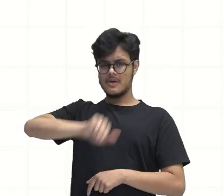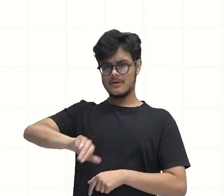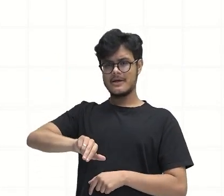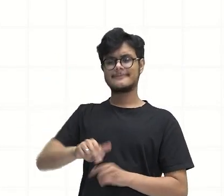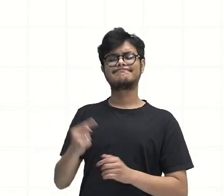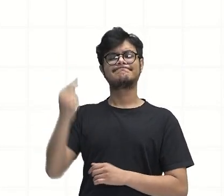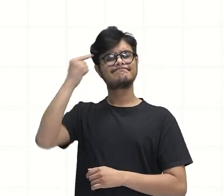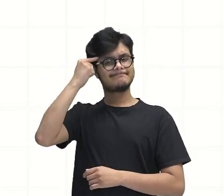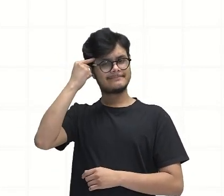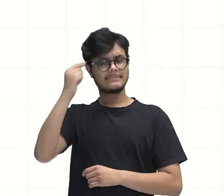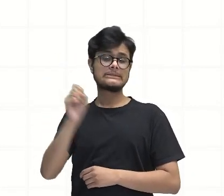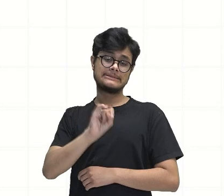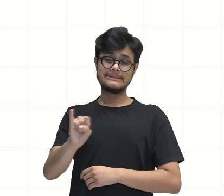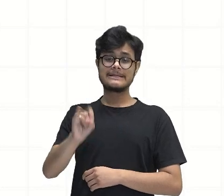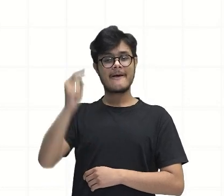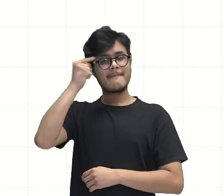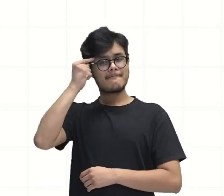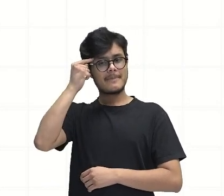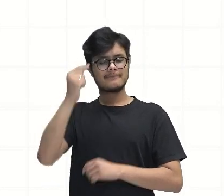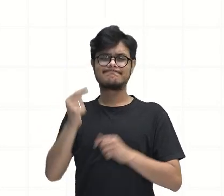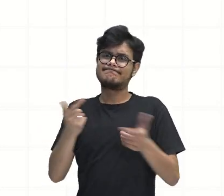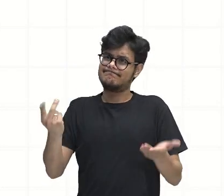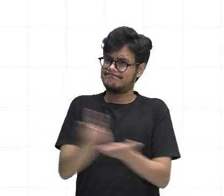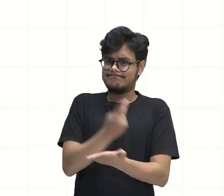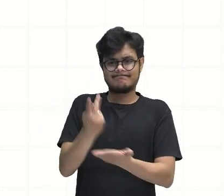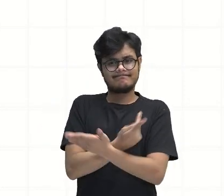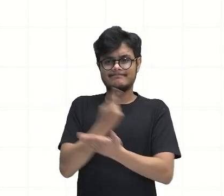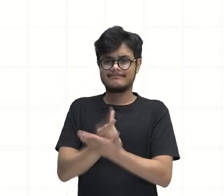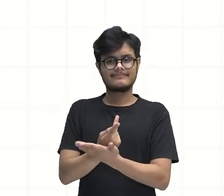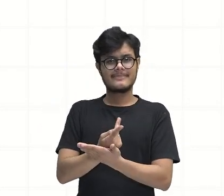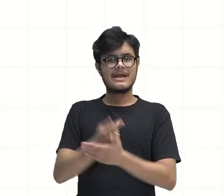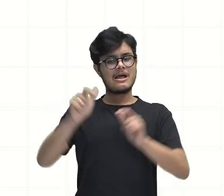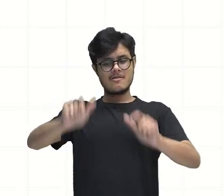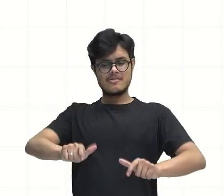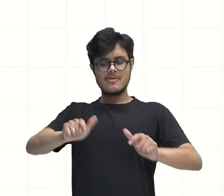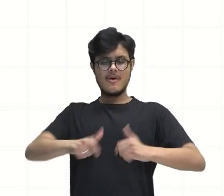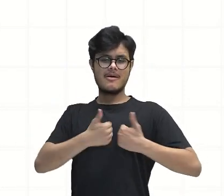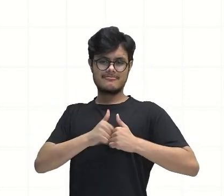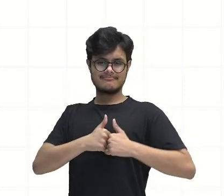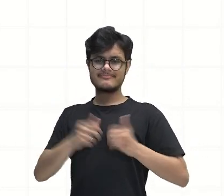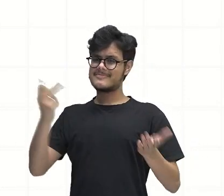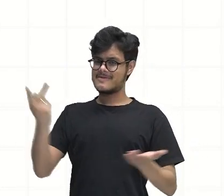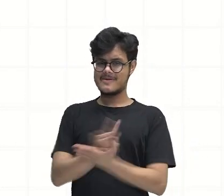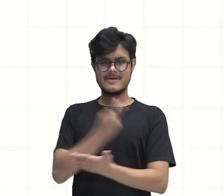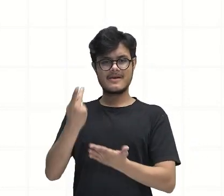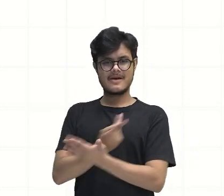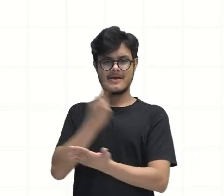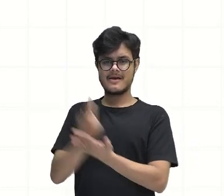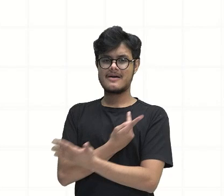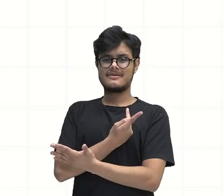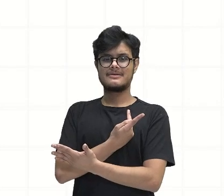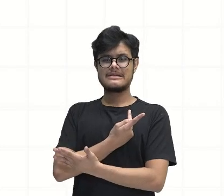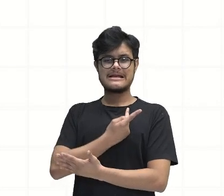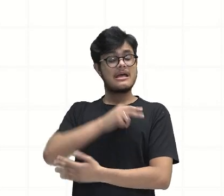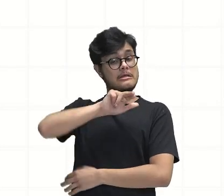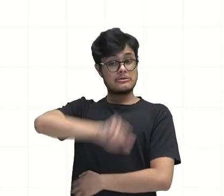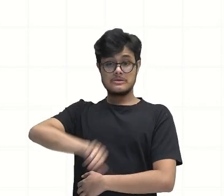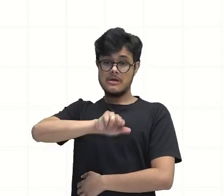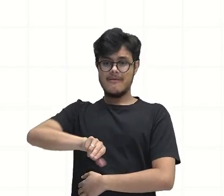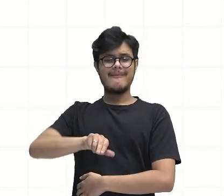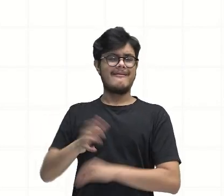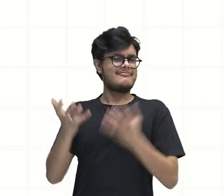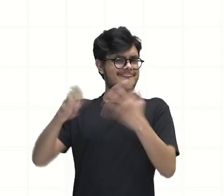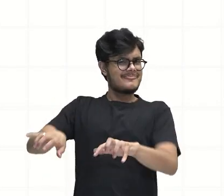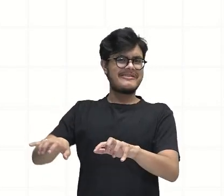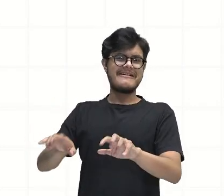essa lógica, se eu utilizar essa lógica errada, ia ficar bem aqui, ó. E não é isso que a gente está